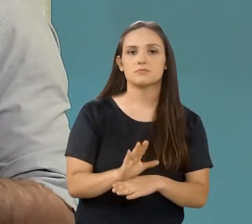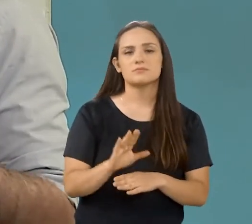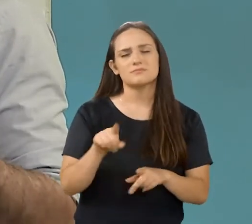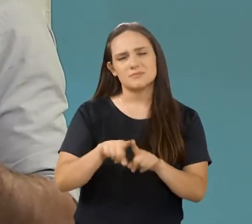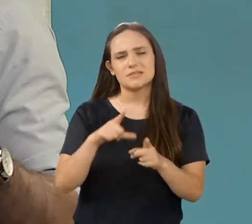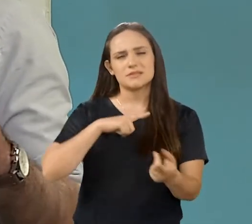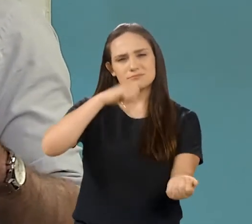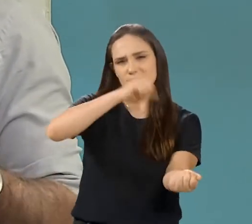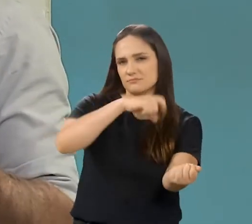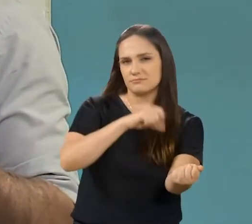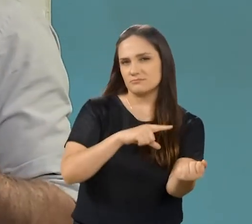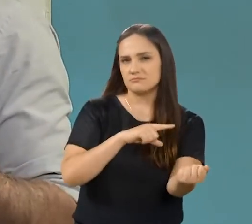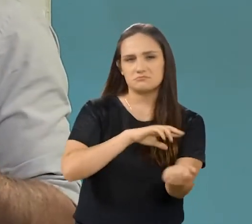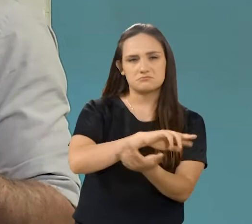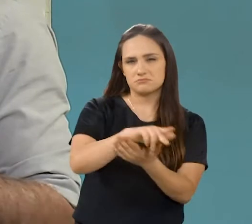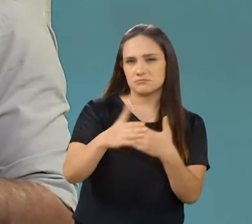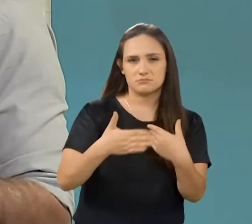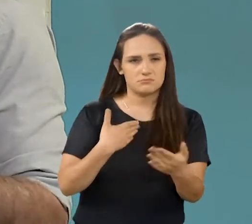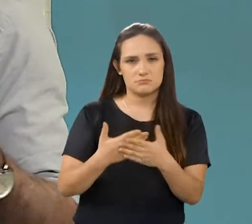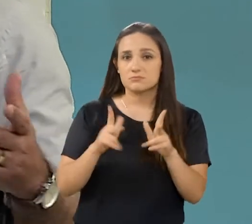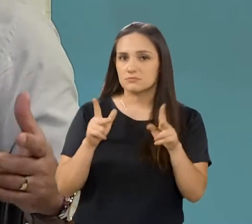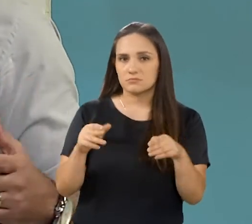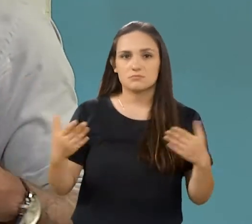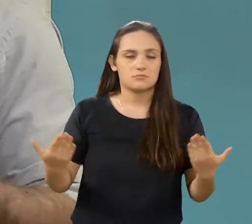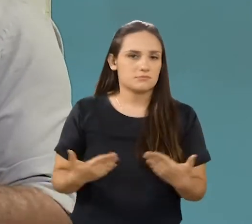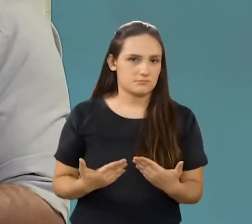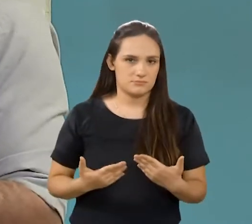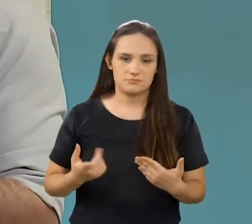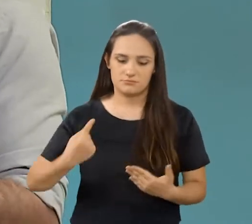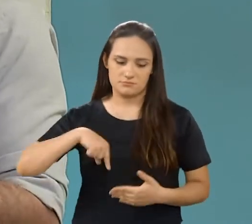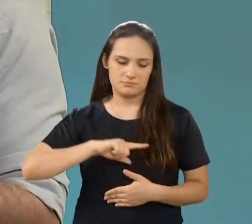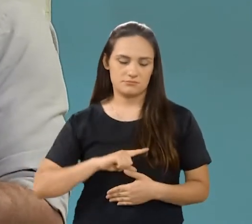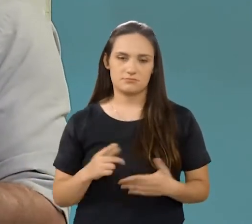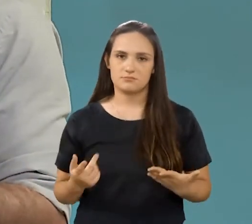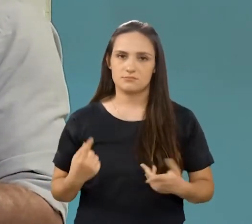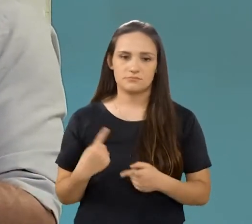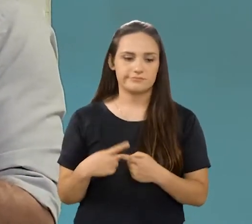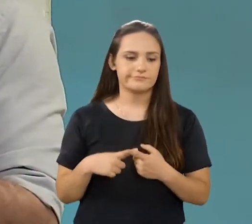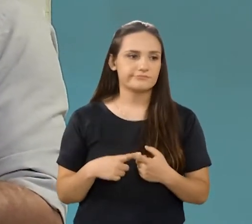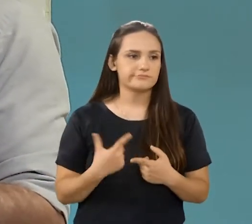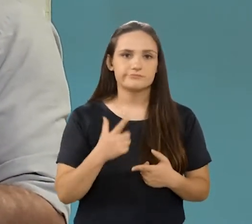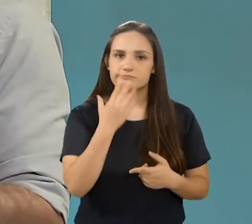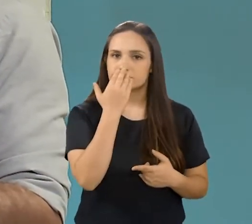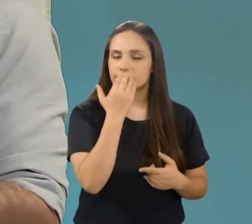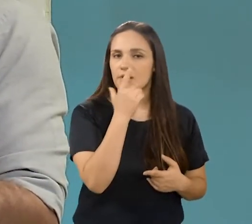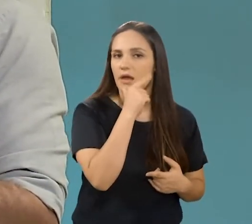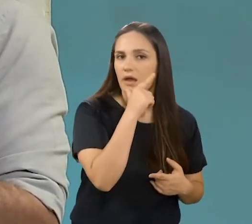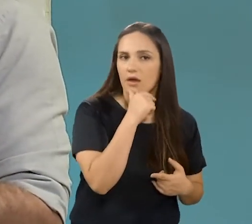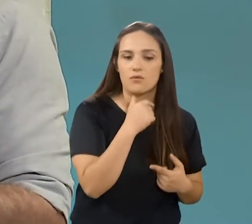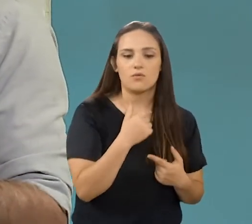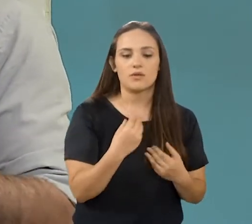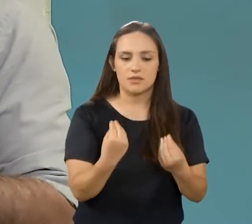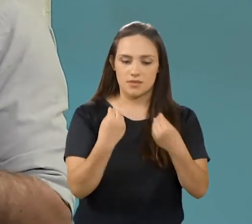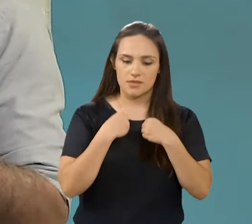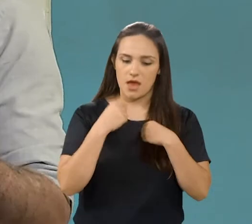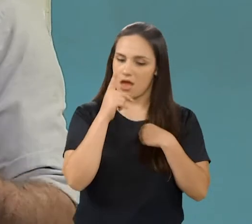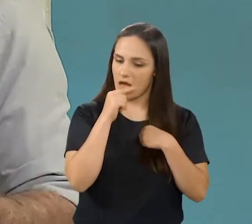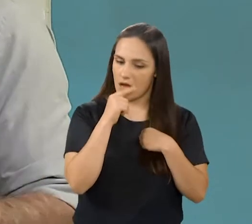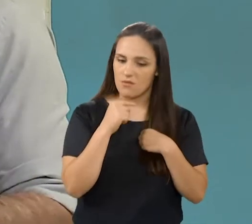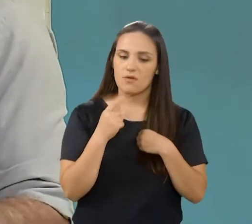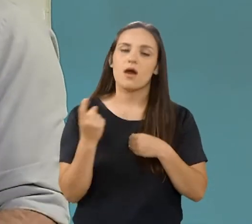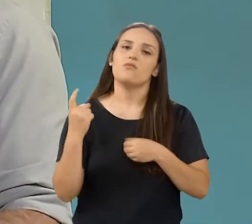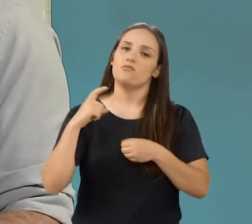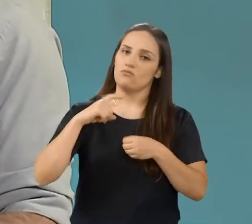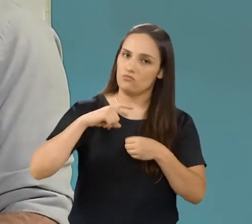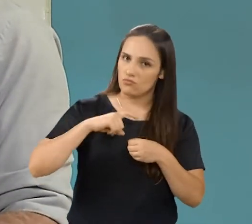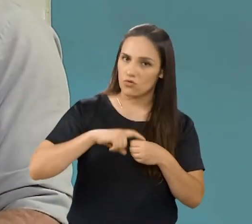feito como se fosse na gente, num processo de desidratação. Então você hidrata, molha, né, dá as condições para ele